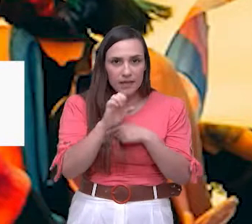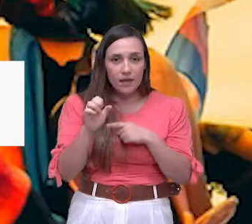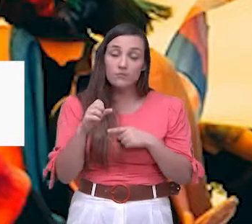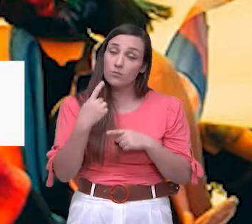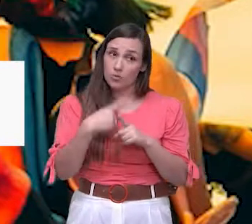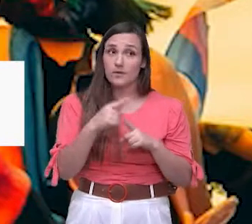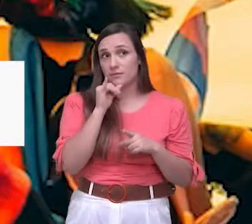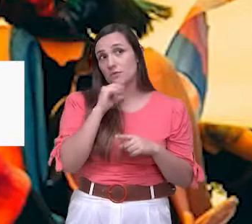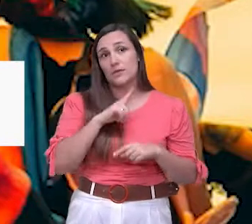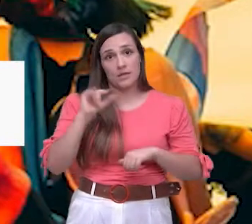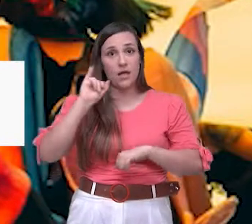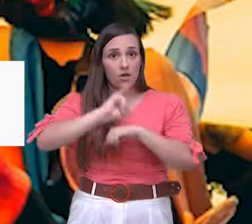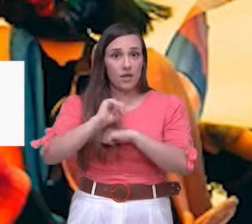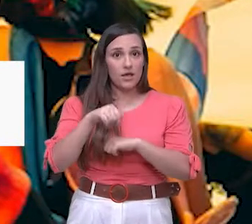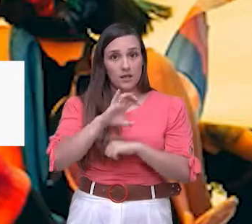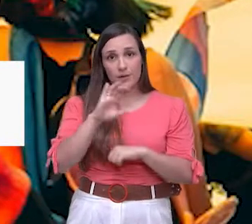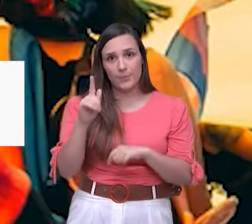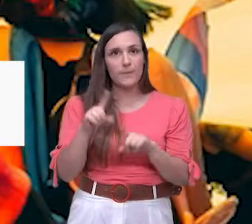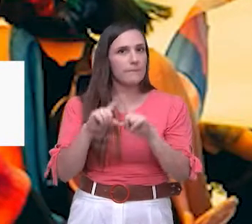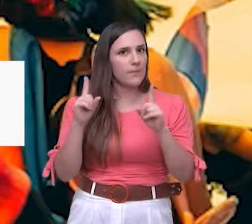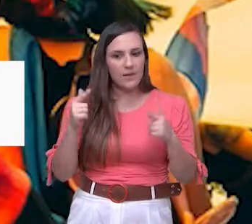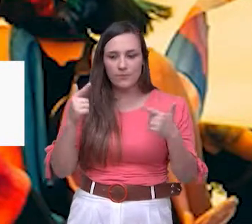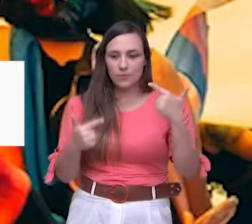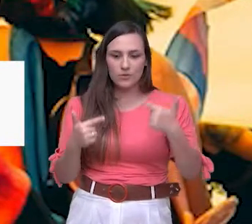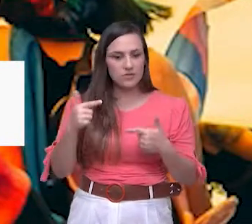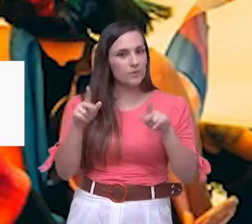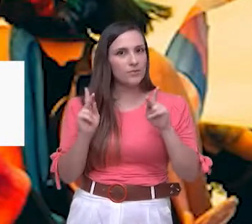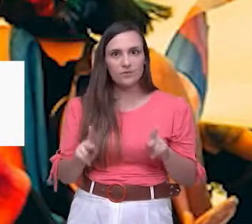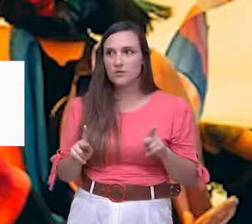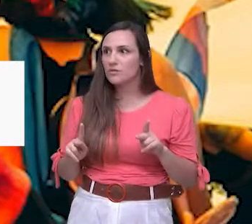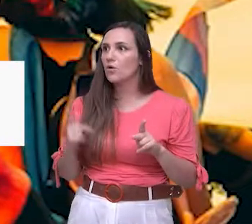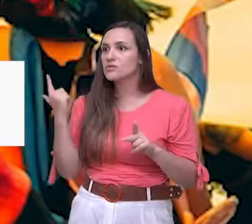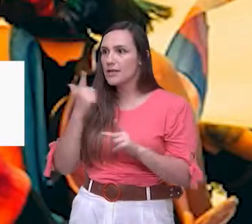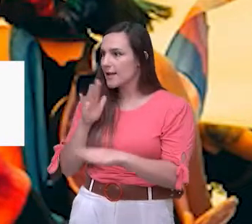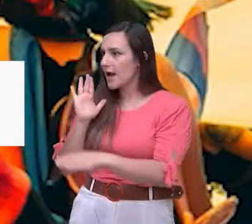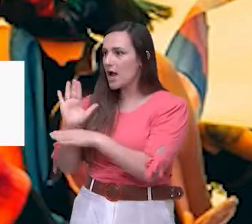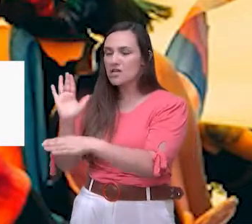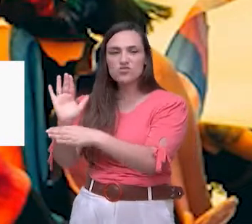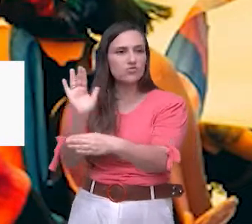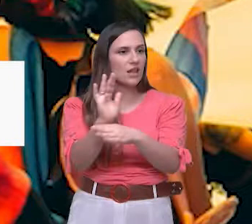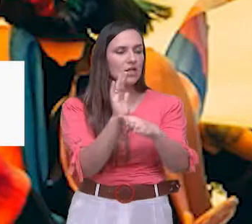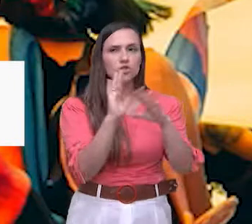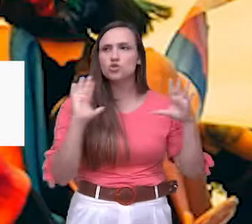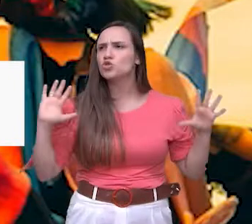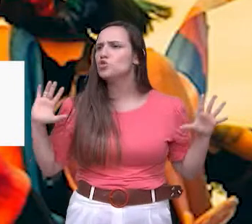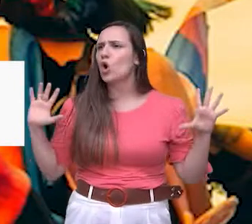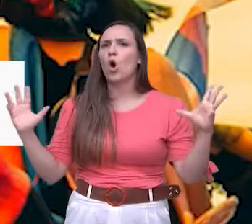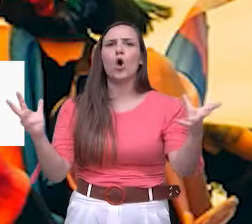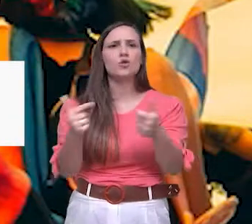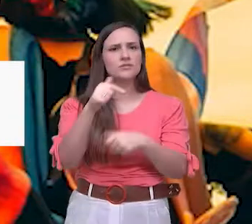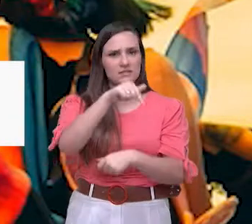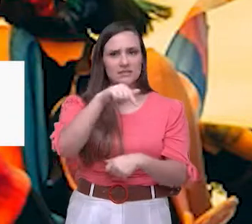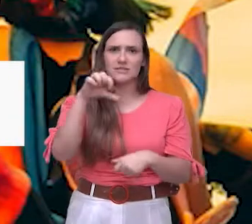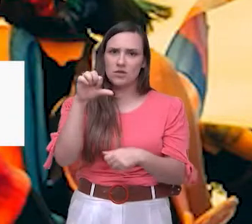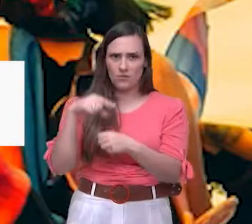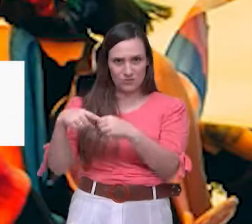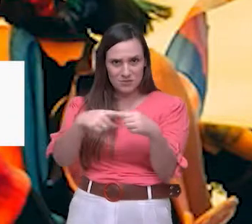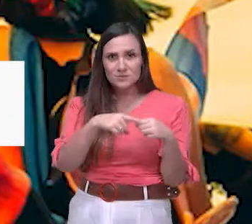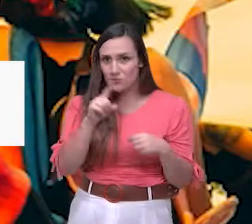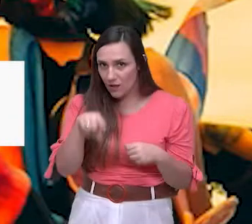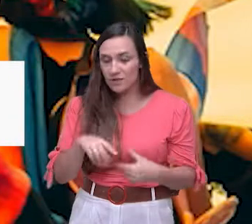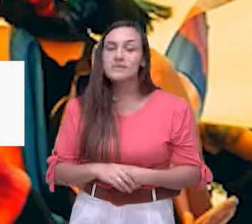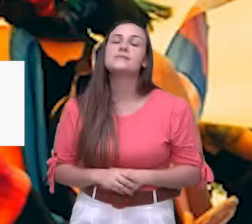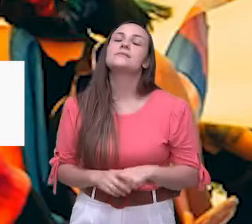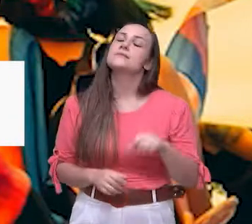Jonathan não é algo a p é localizado aqui em Campo Grande né Essas políticas públicas a vocês fazem um trabalho para que